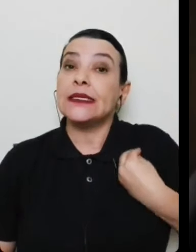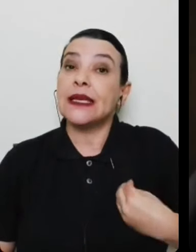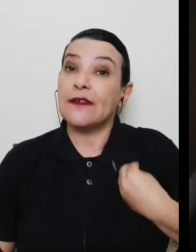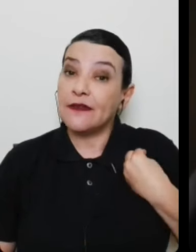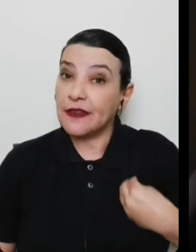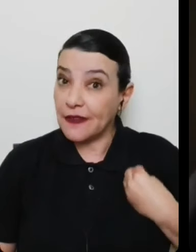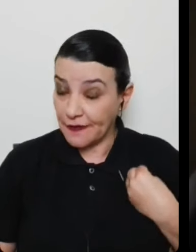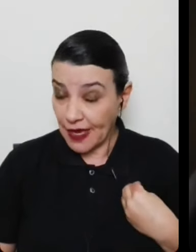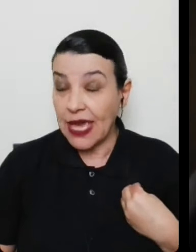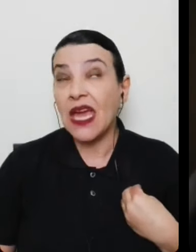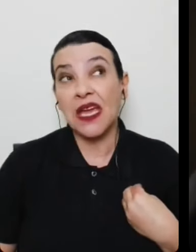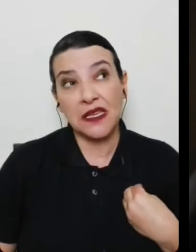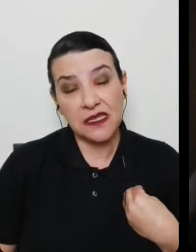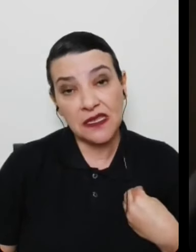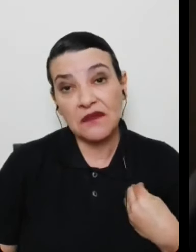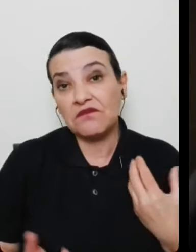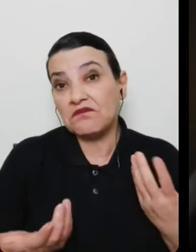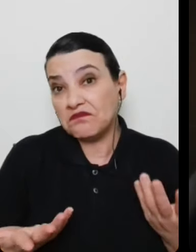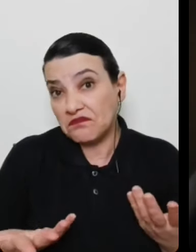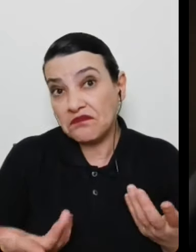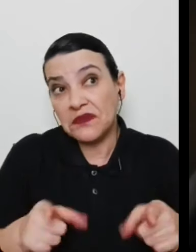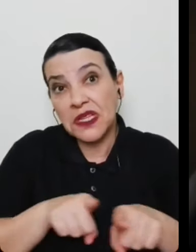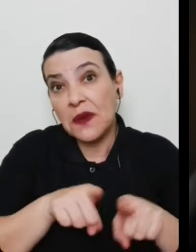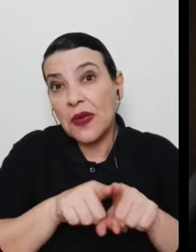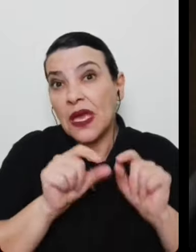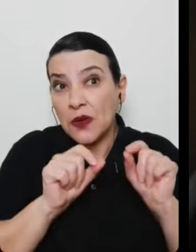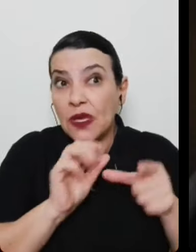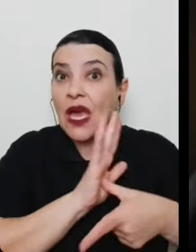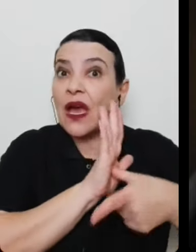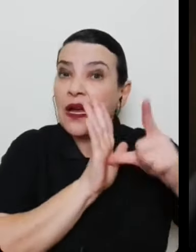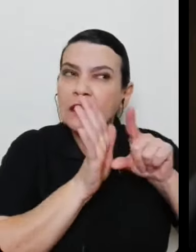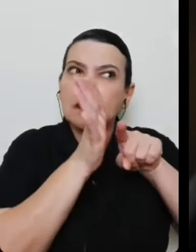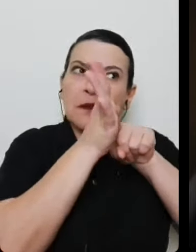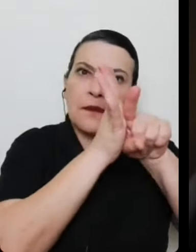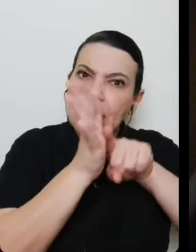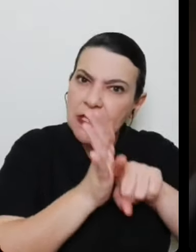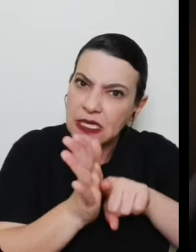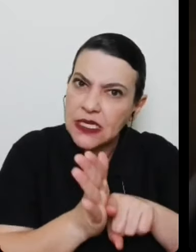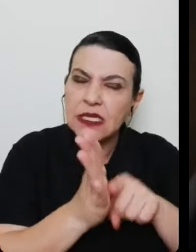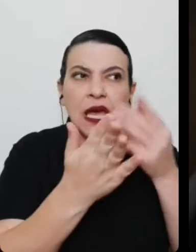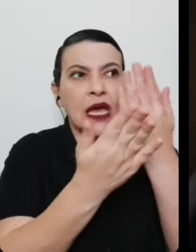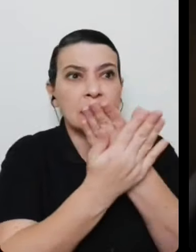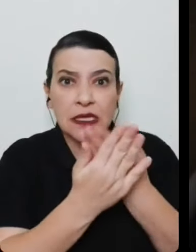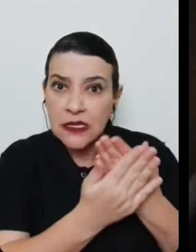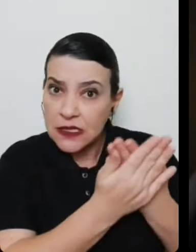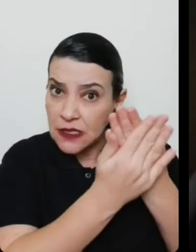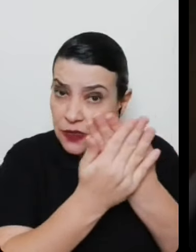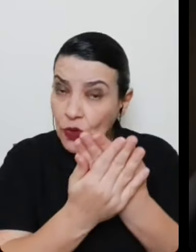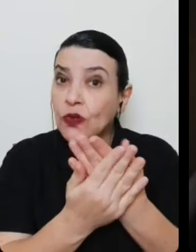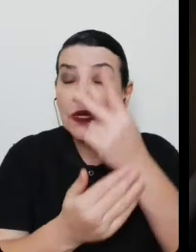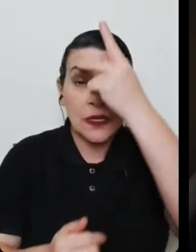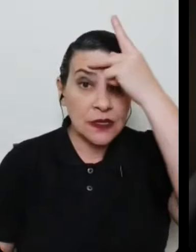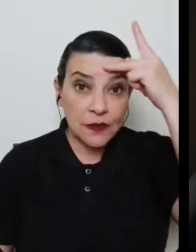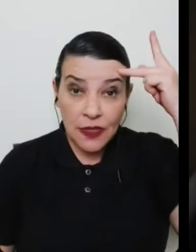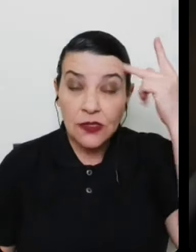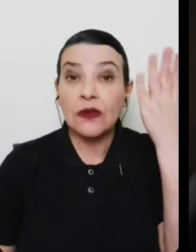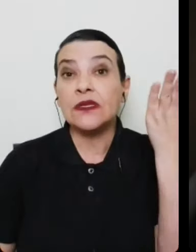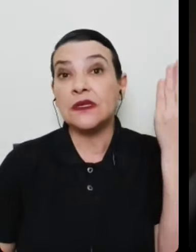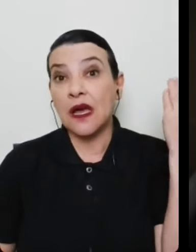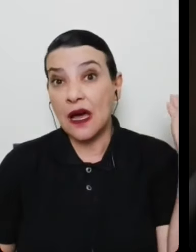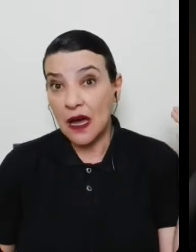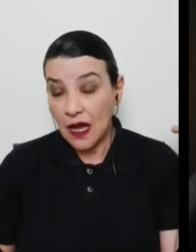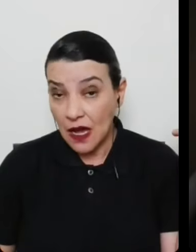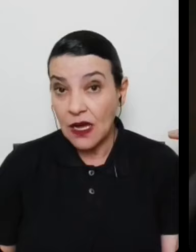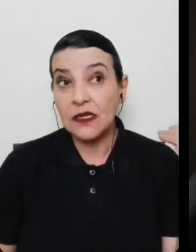ela passa por leituras, por pesquisas, por pessoas que antes e ainda hoje fazem, fizeram